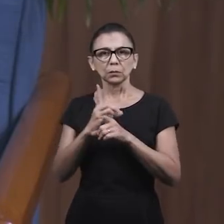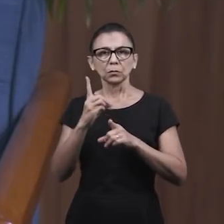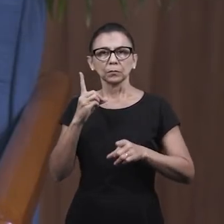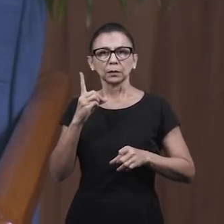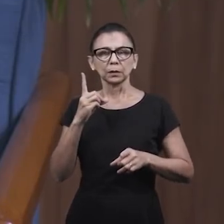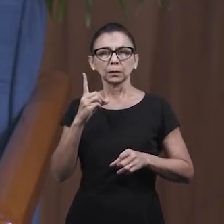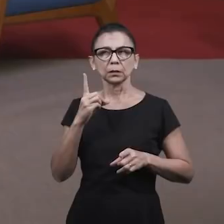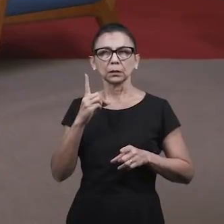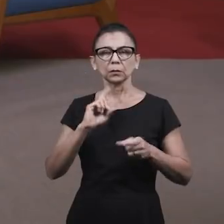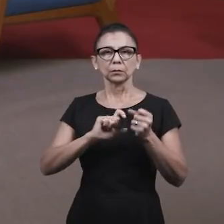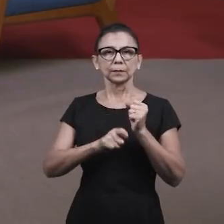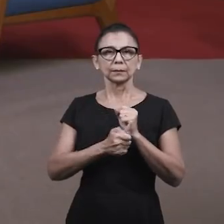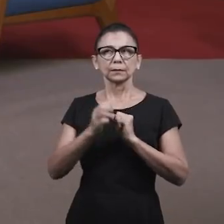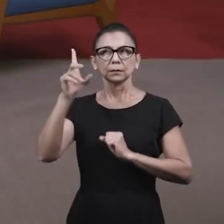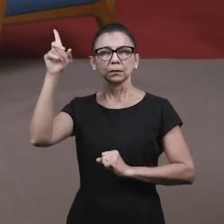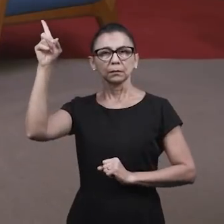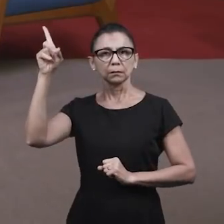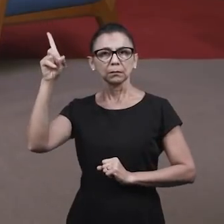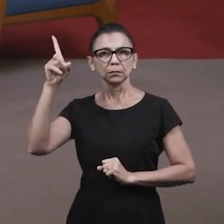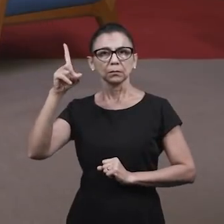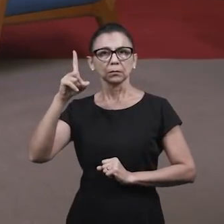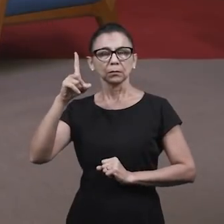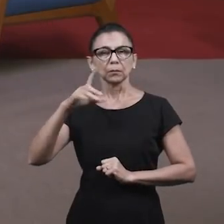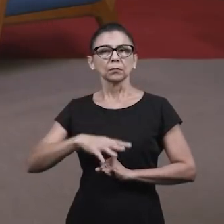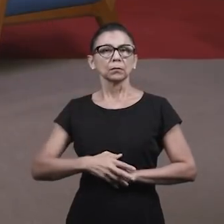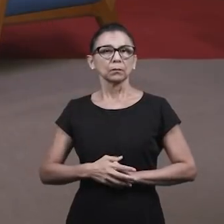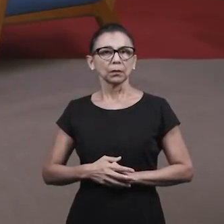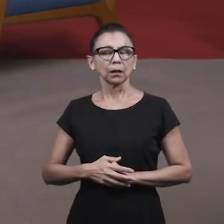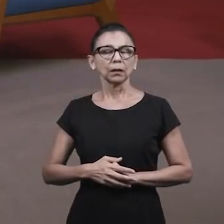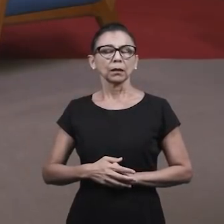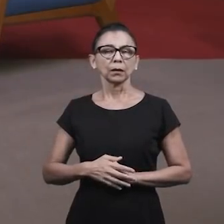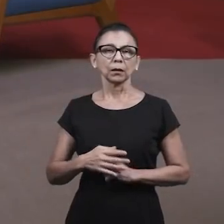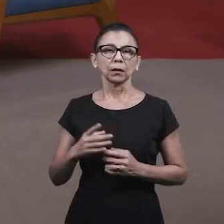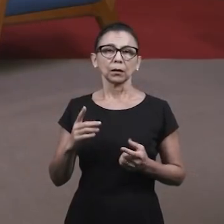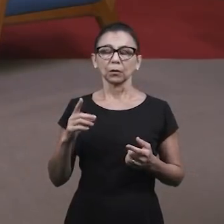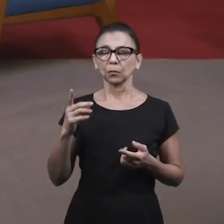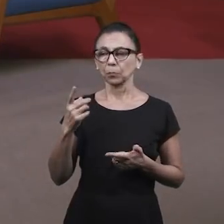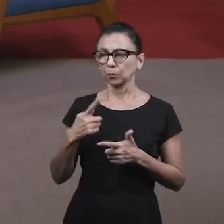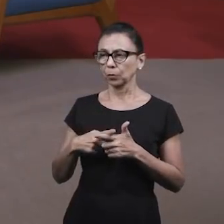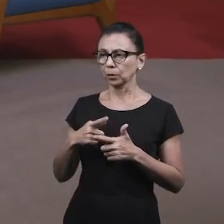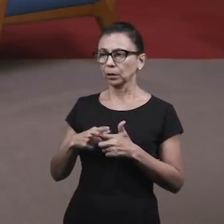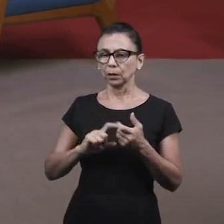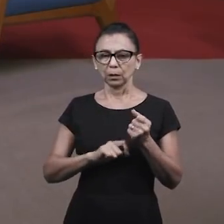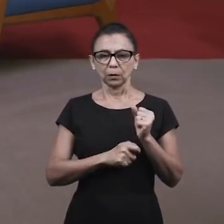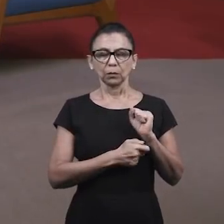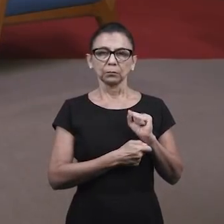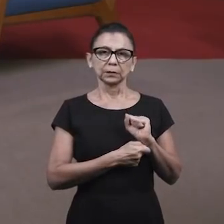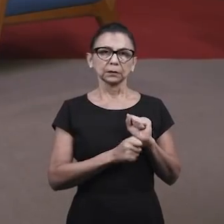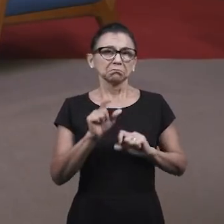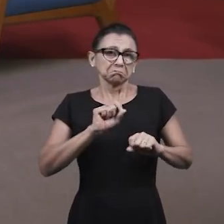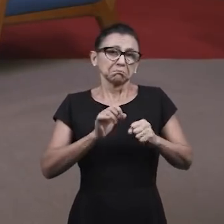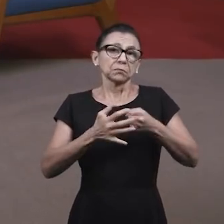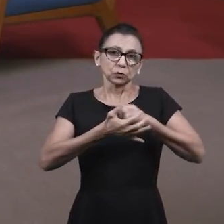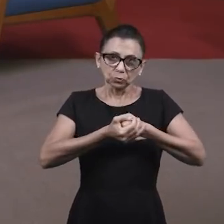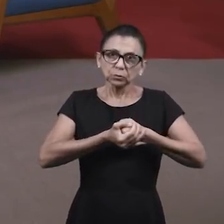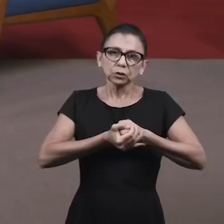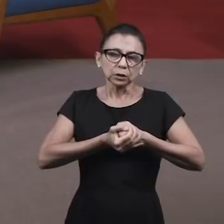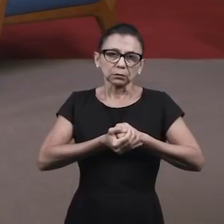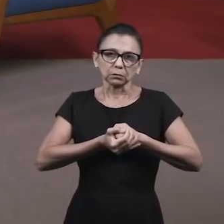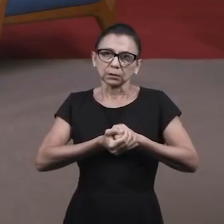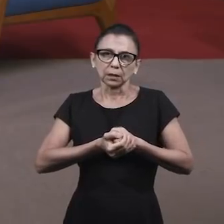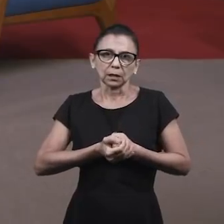não pertencem ao adversário e nem são dominados pelas obras da carne, pelas paixões da carne. Amém.